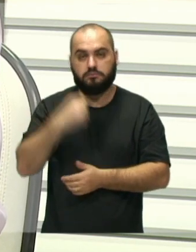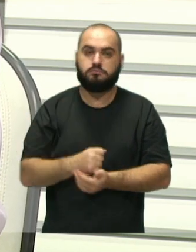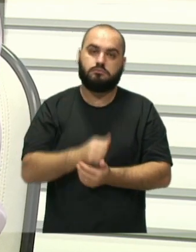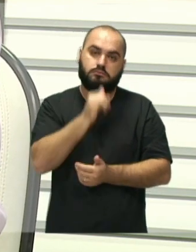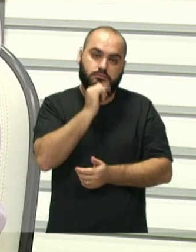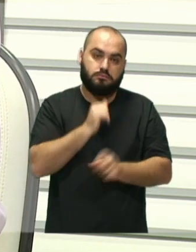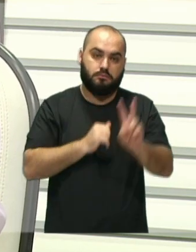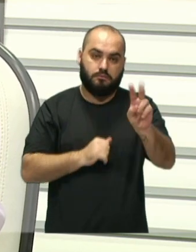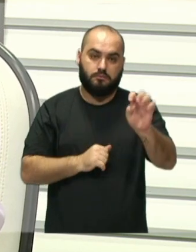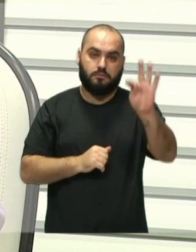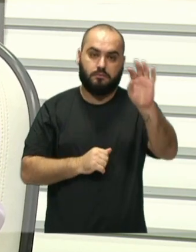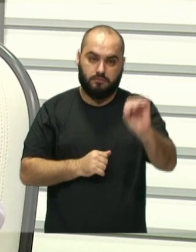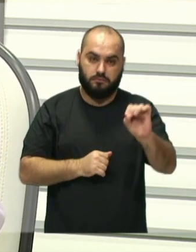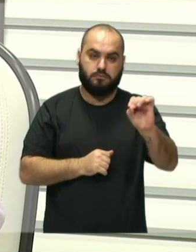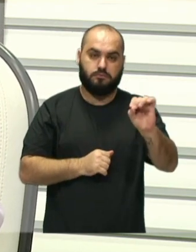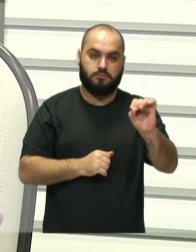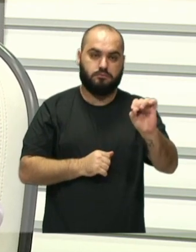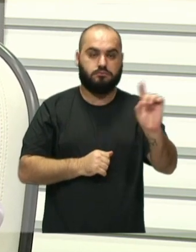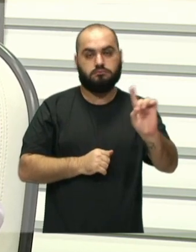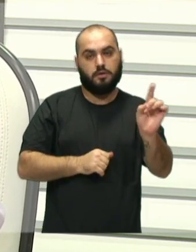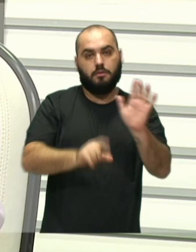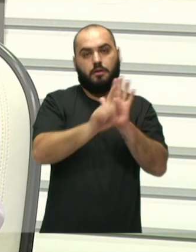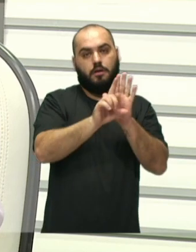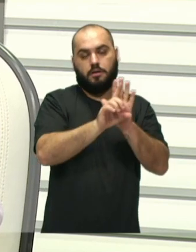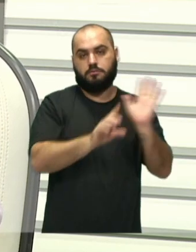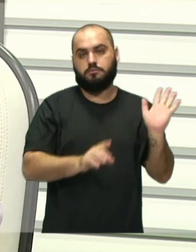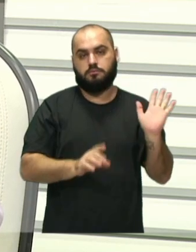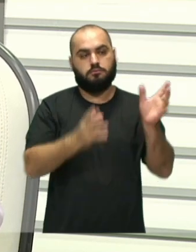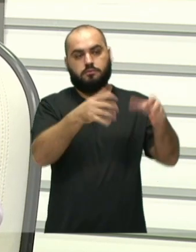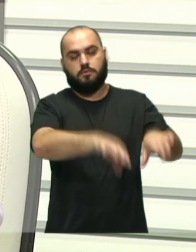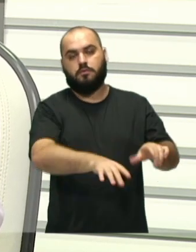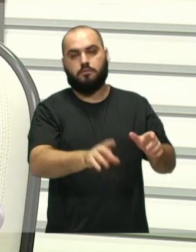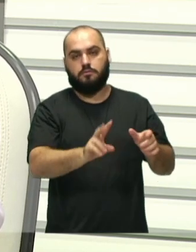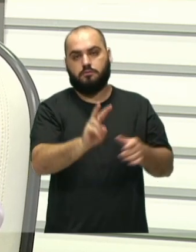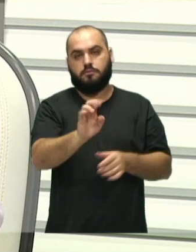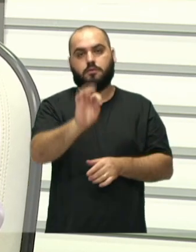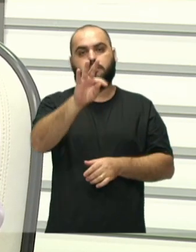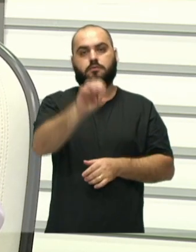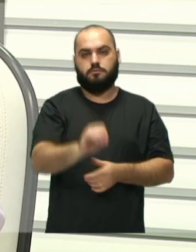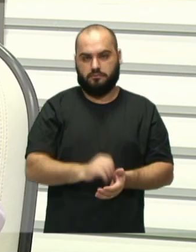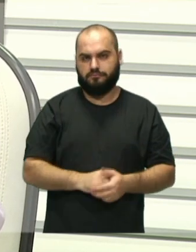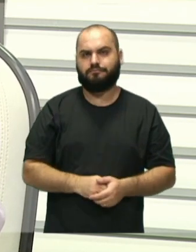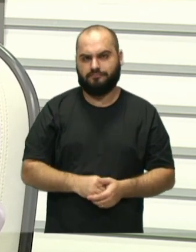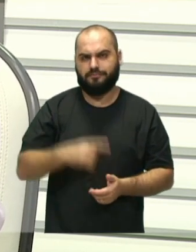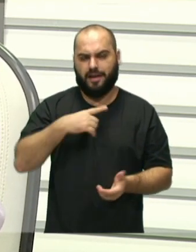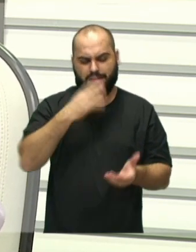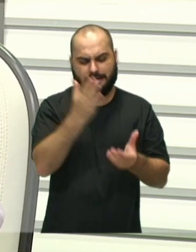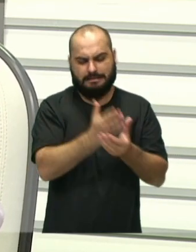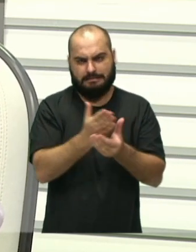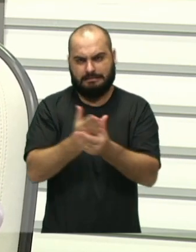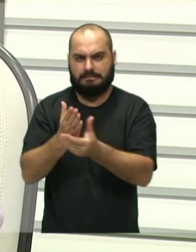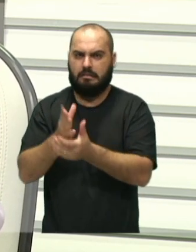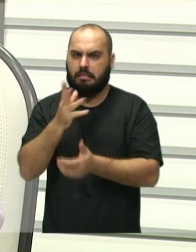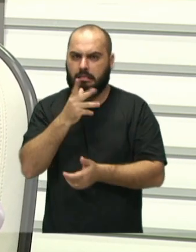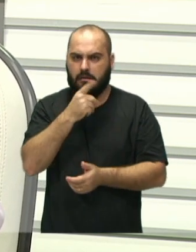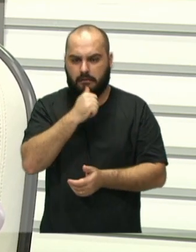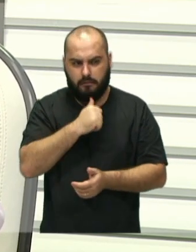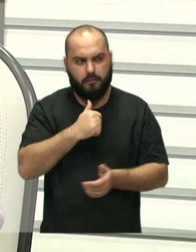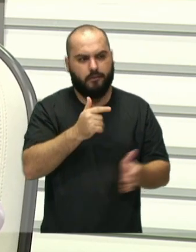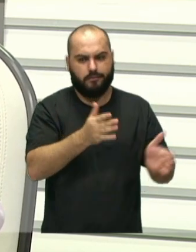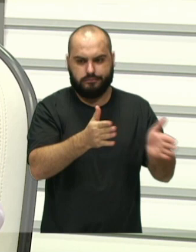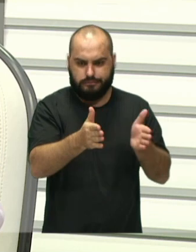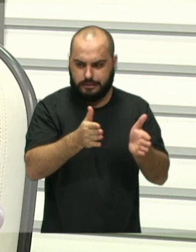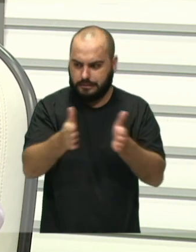derrubar o veto aí realmente não é bem então processo vocês podem perceber é rir num processo que tem um